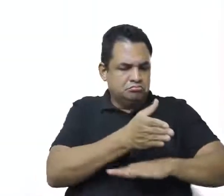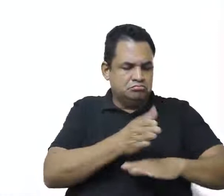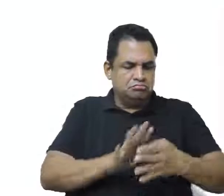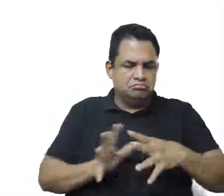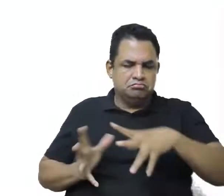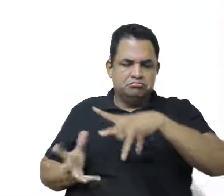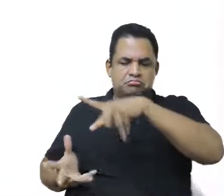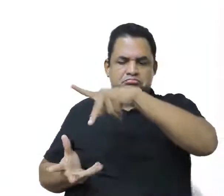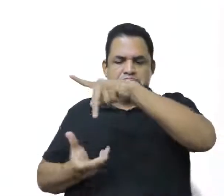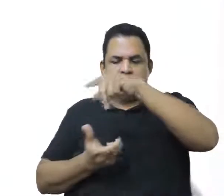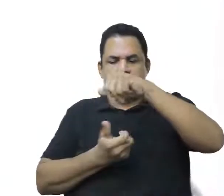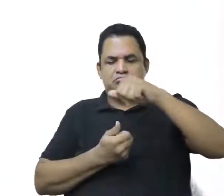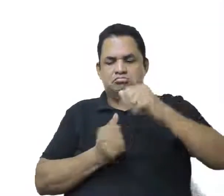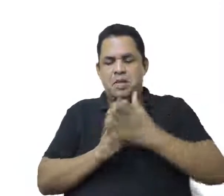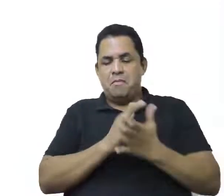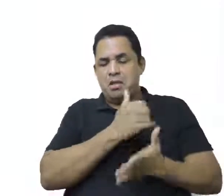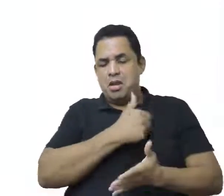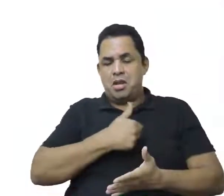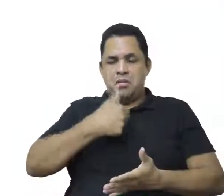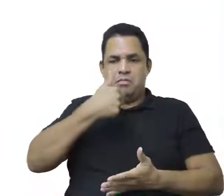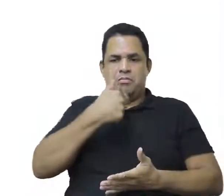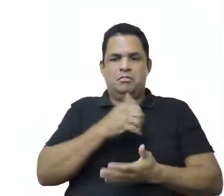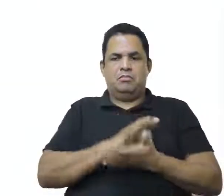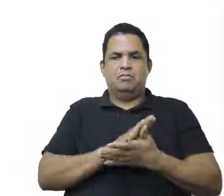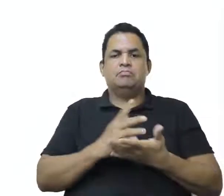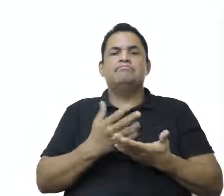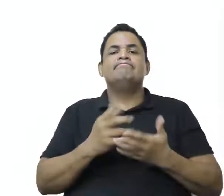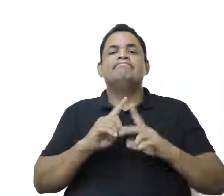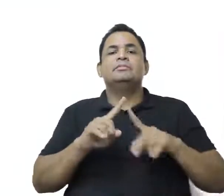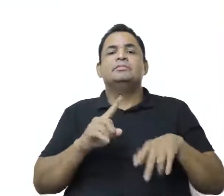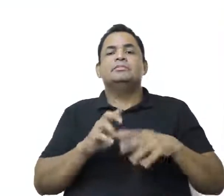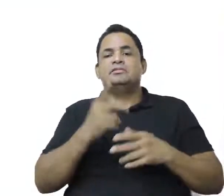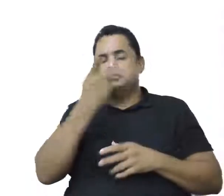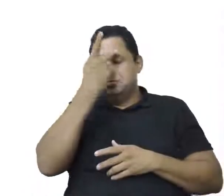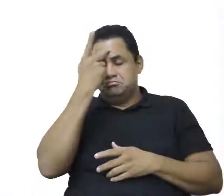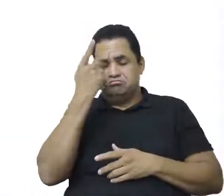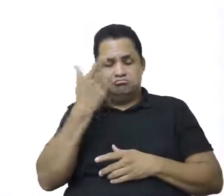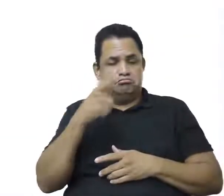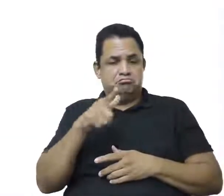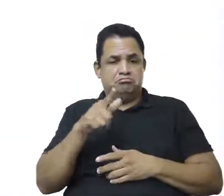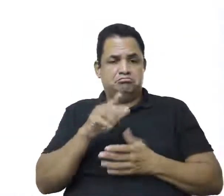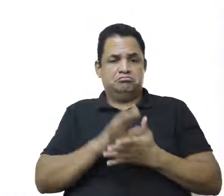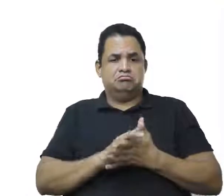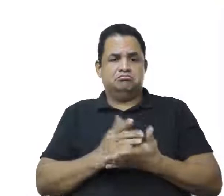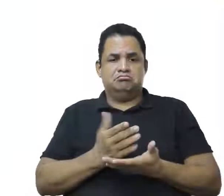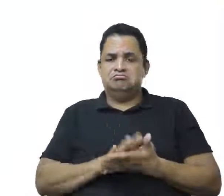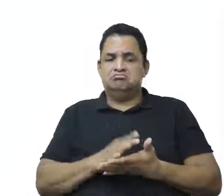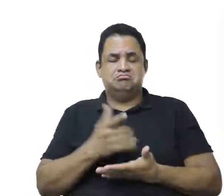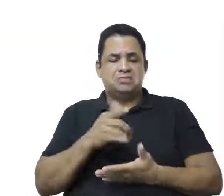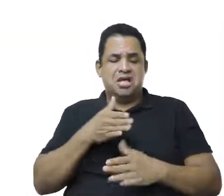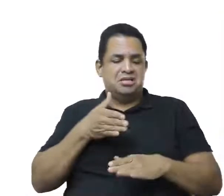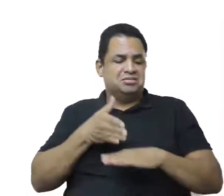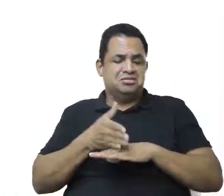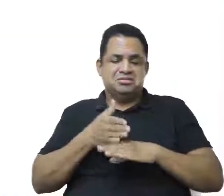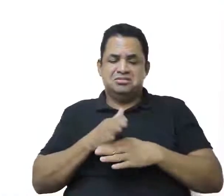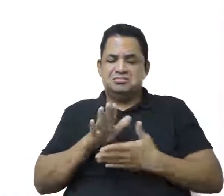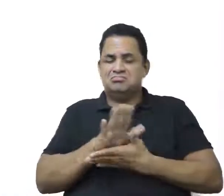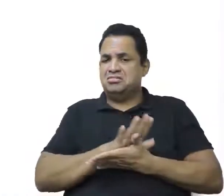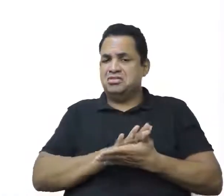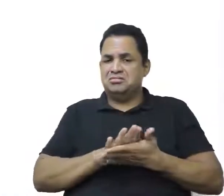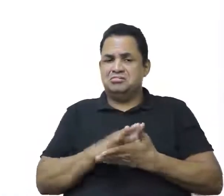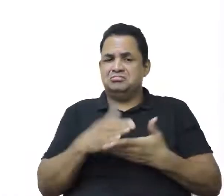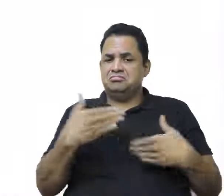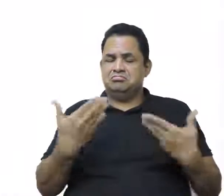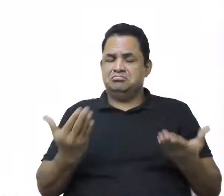esse mundo, ao melhor desse mundo globalizado. Mas quem não tem, está tendo o pior acesso ao mundo globalizado. Não